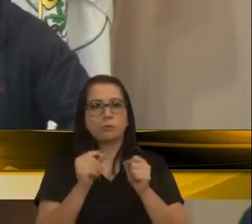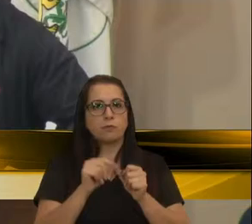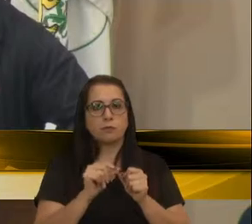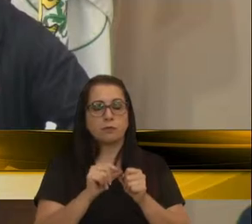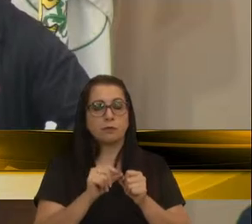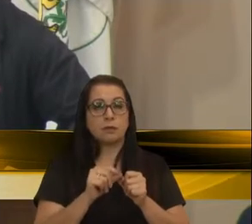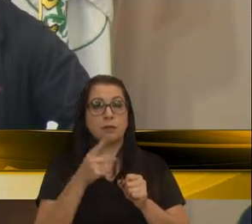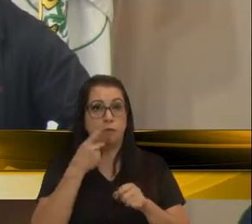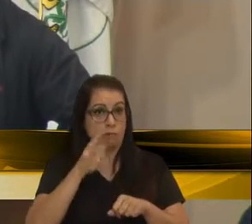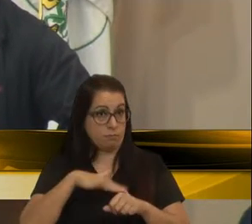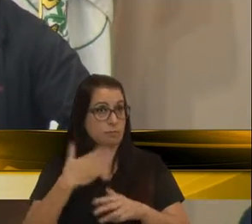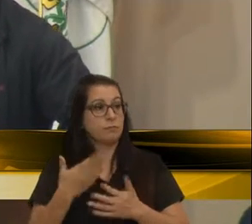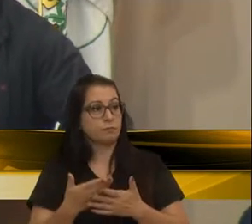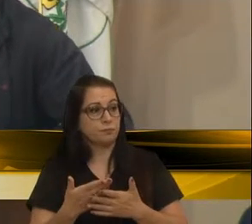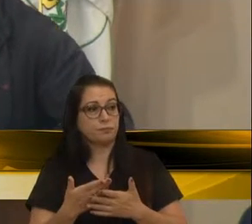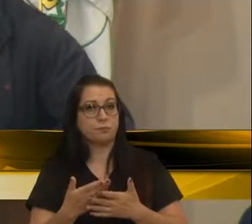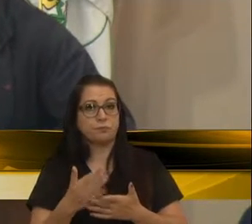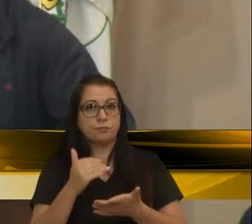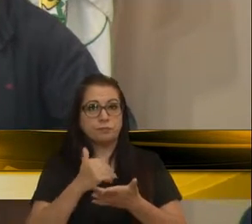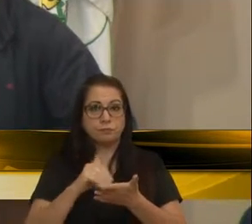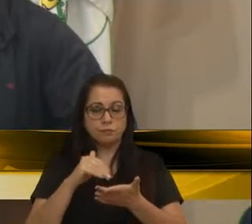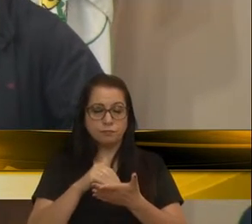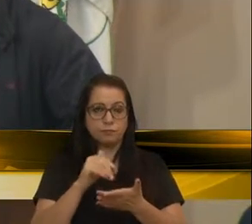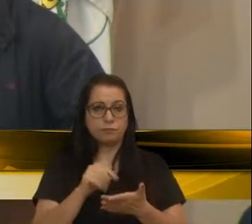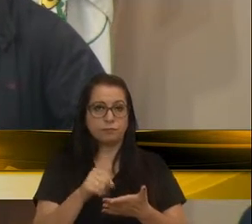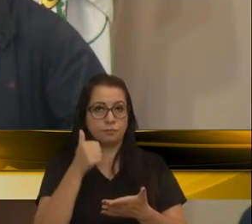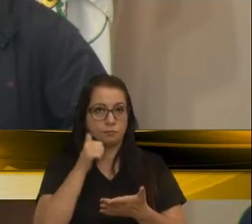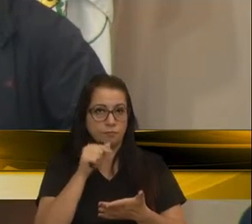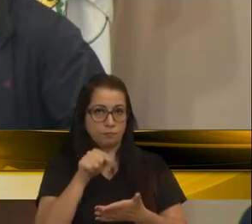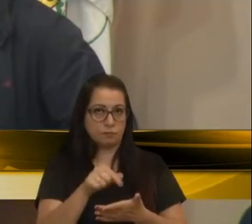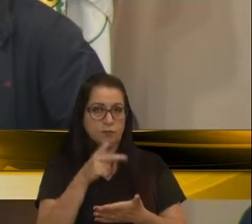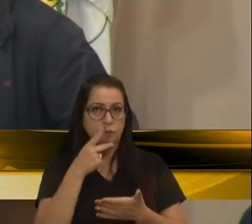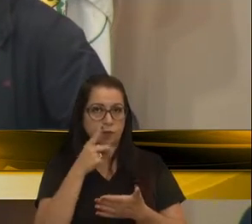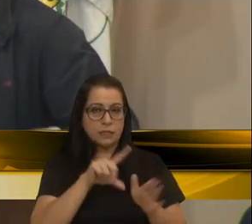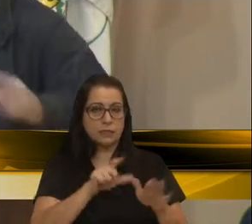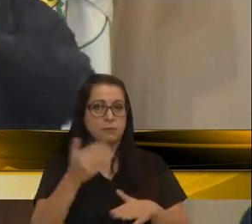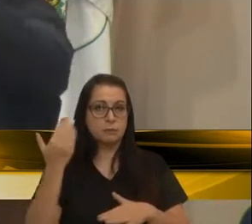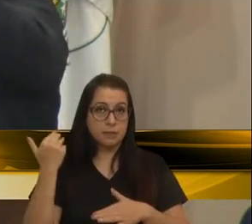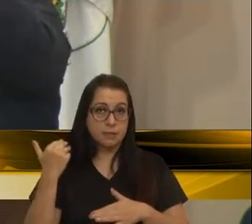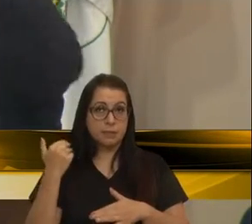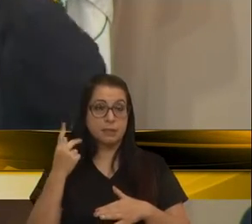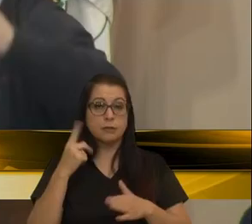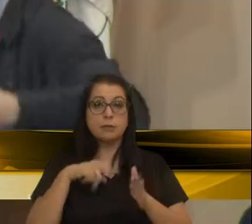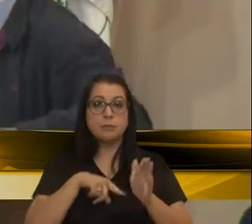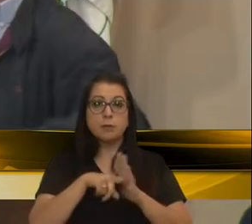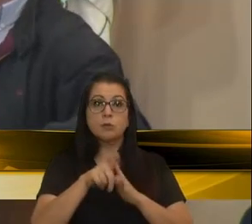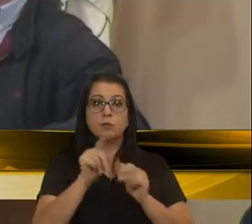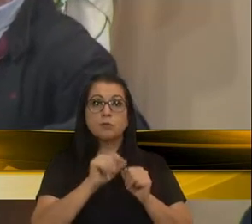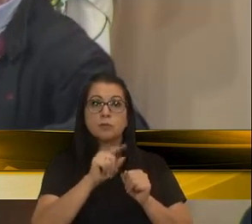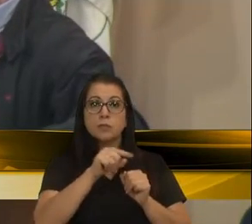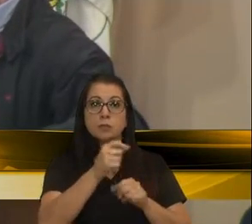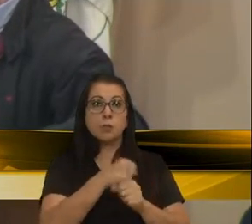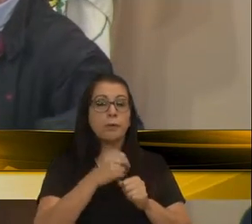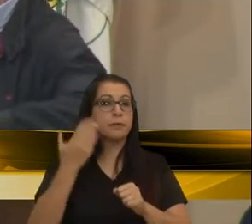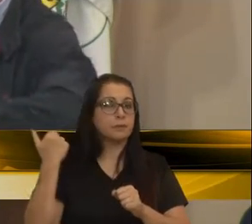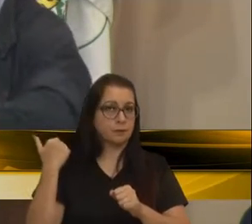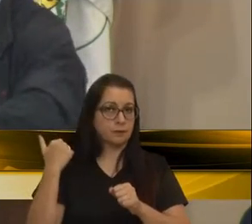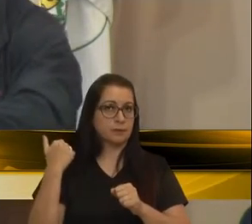digo mais, a secretária aqui falou semana passada uma pergunta que eu fiz ela o ano